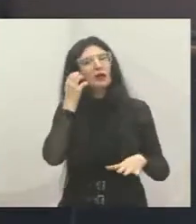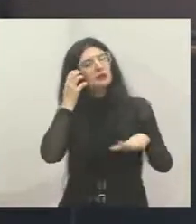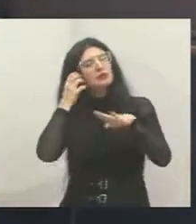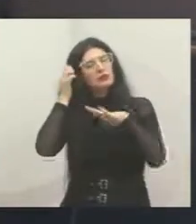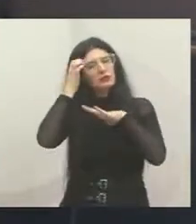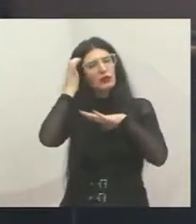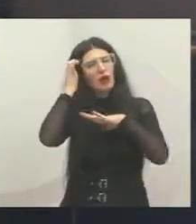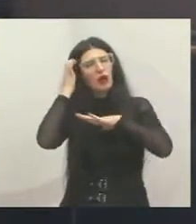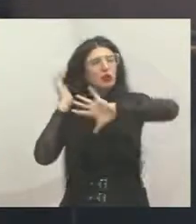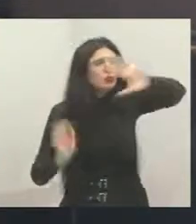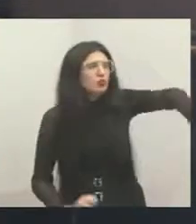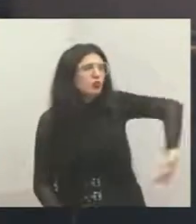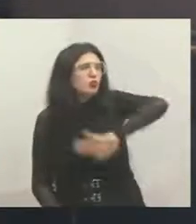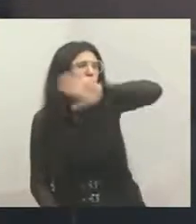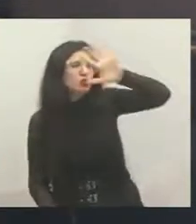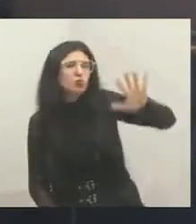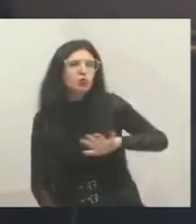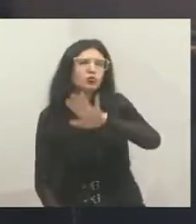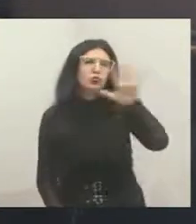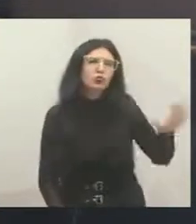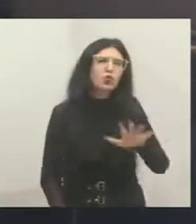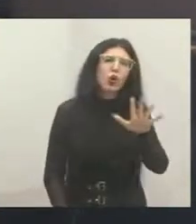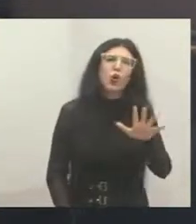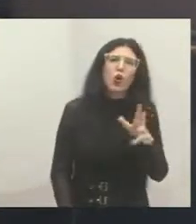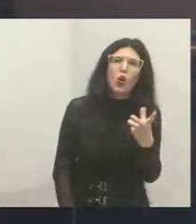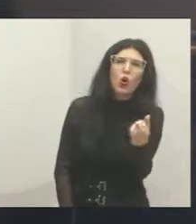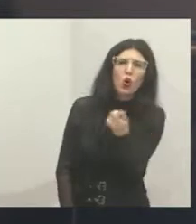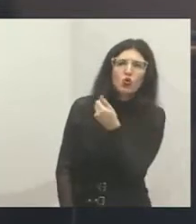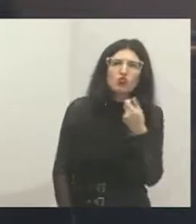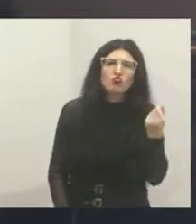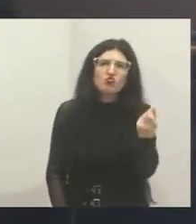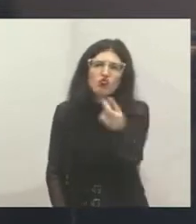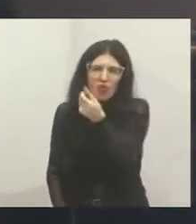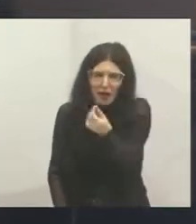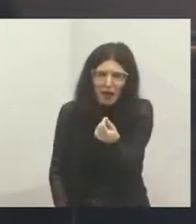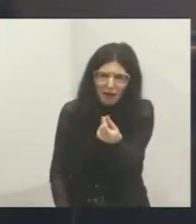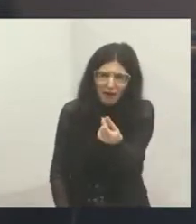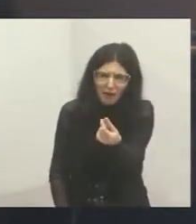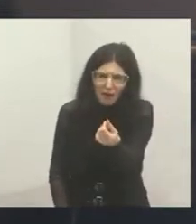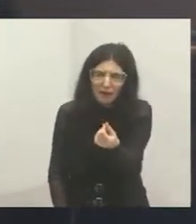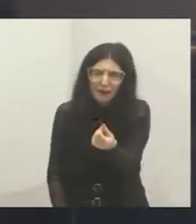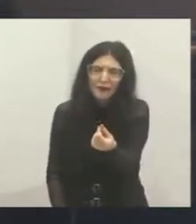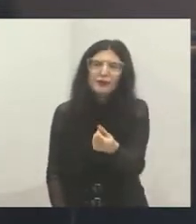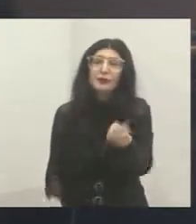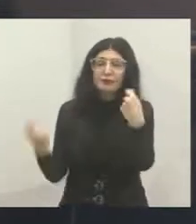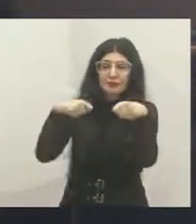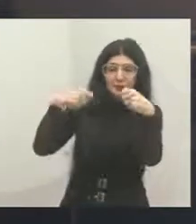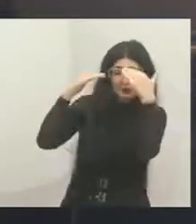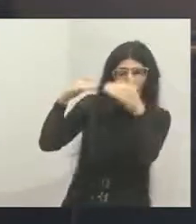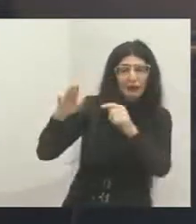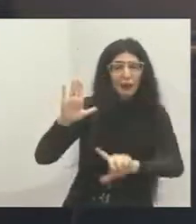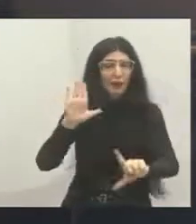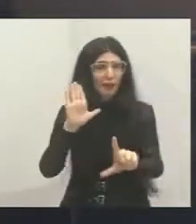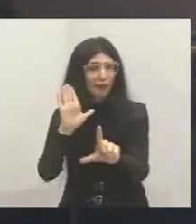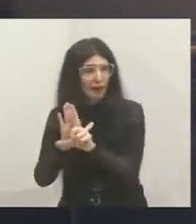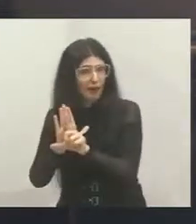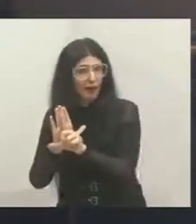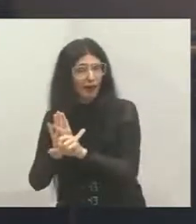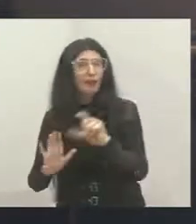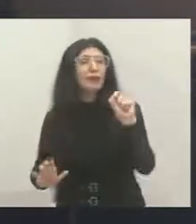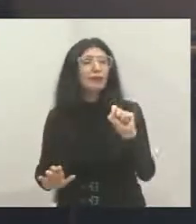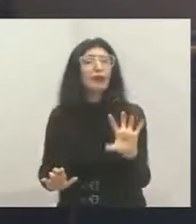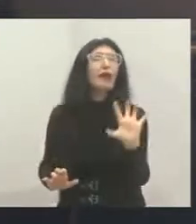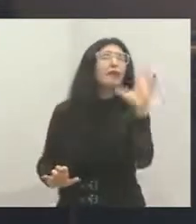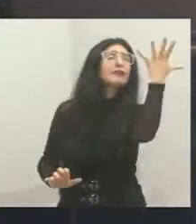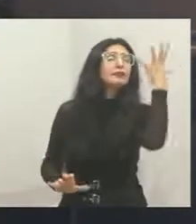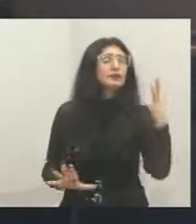disseram assim: a partir de 2018 vocês vão ter que computar, vamos ter que seguir a lei. O que aconteceu? Foram fazer